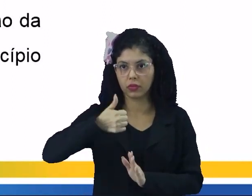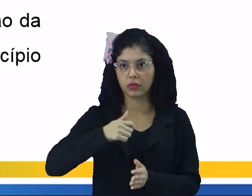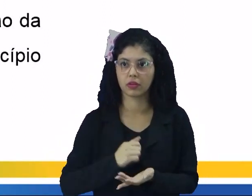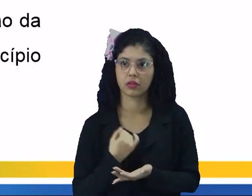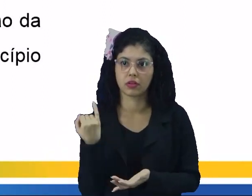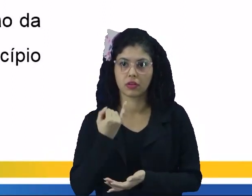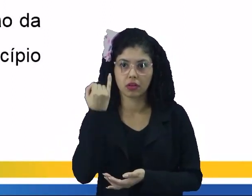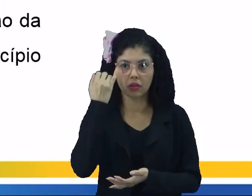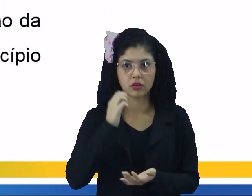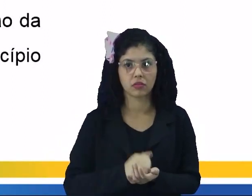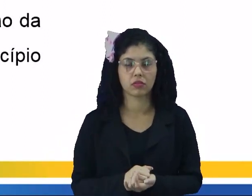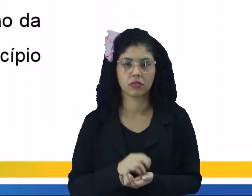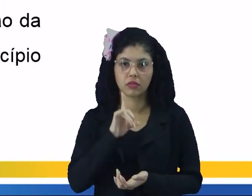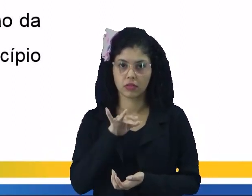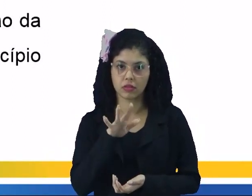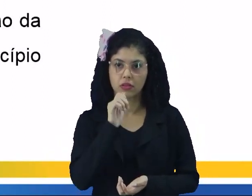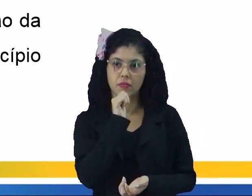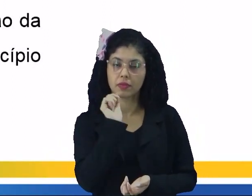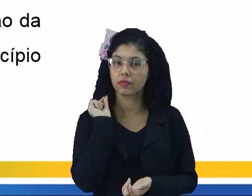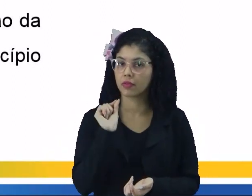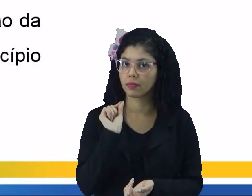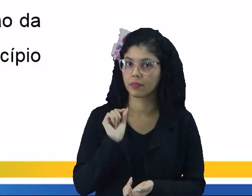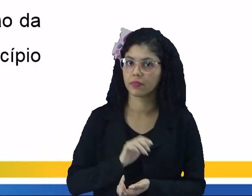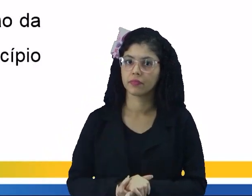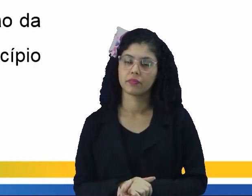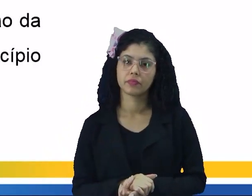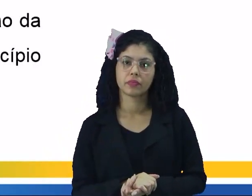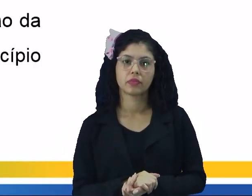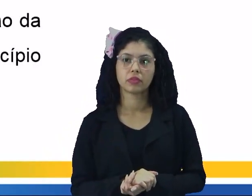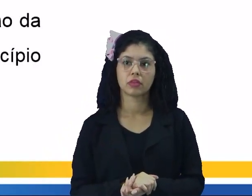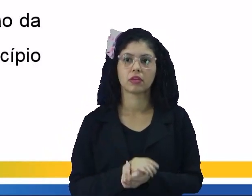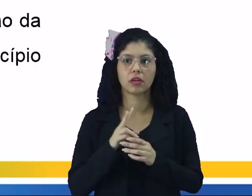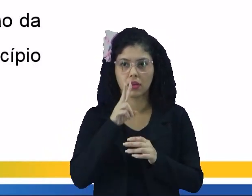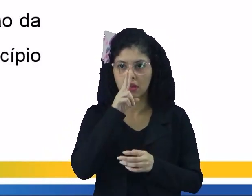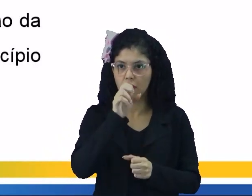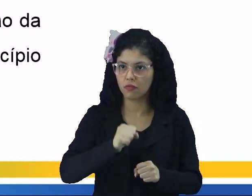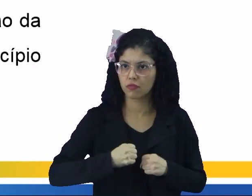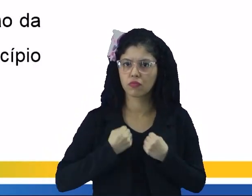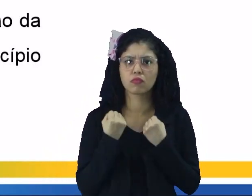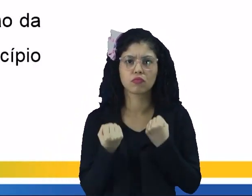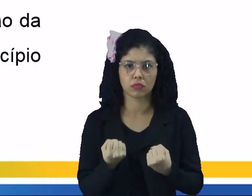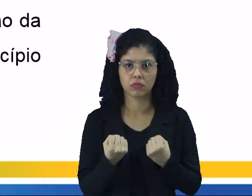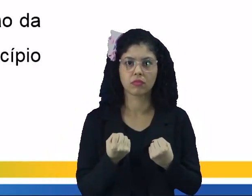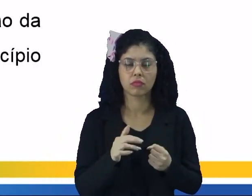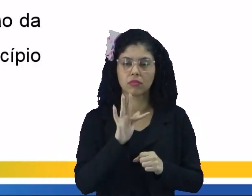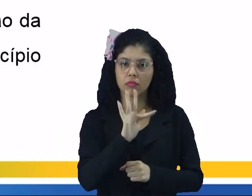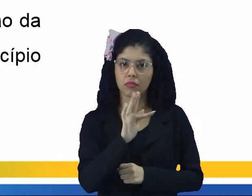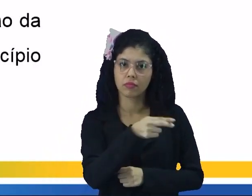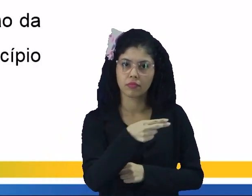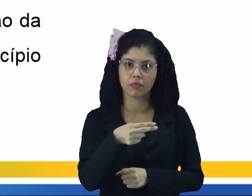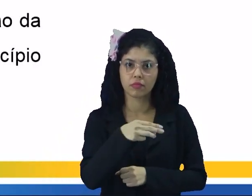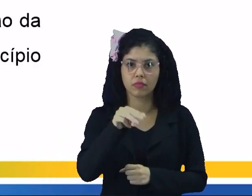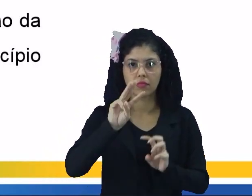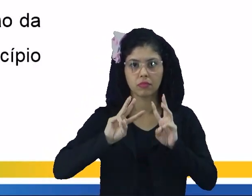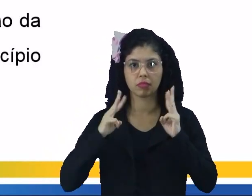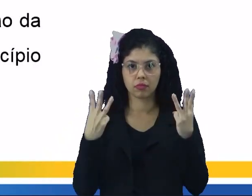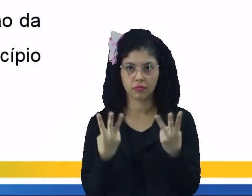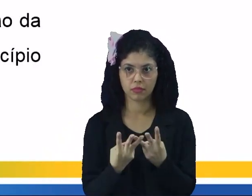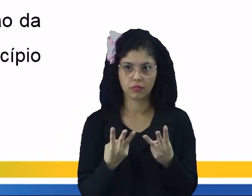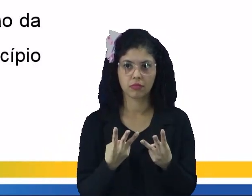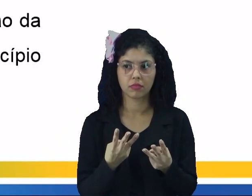princípio fundamental da dinâmica, que diz o quê? Que a força F é igual a m